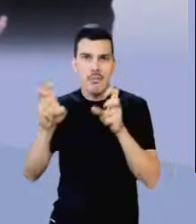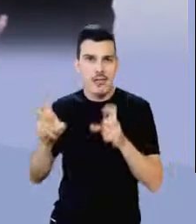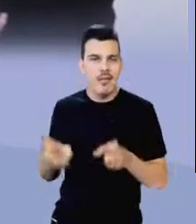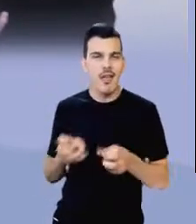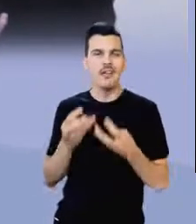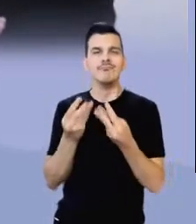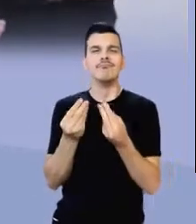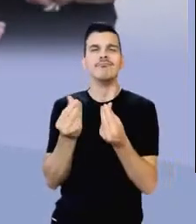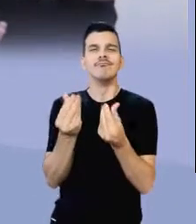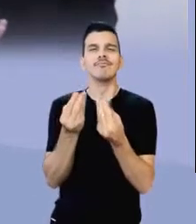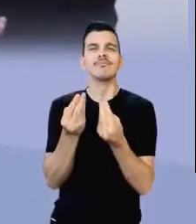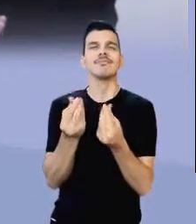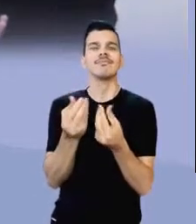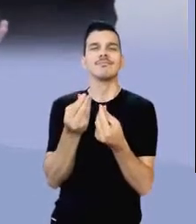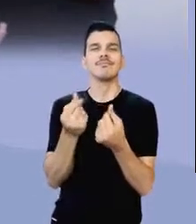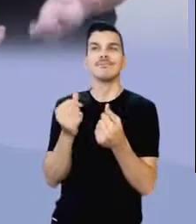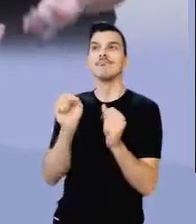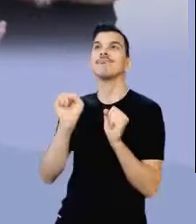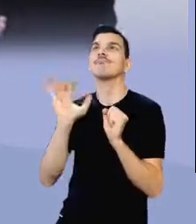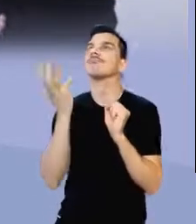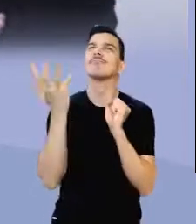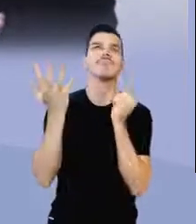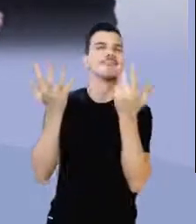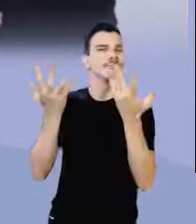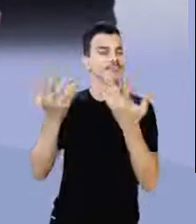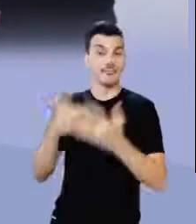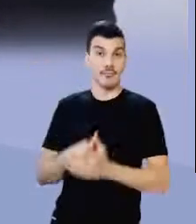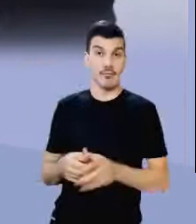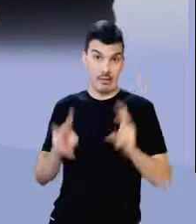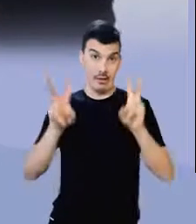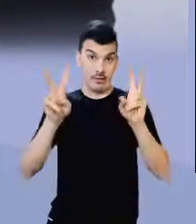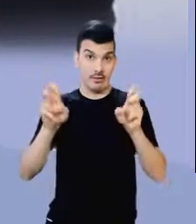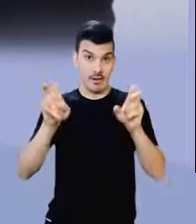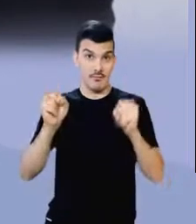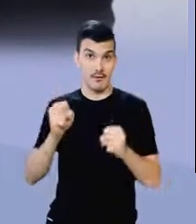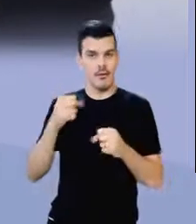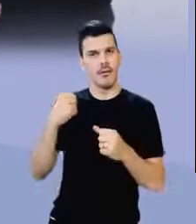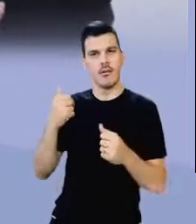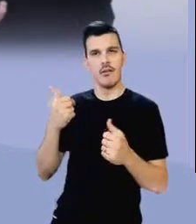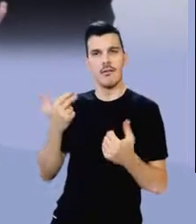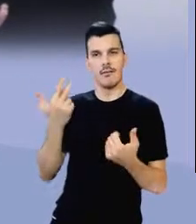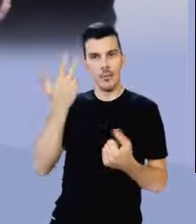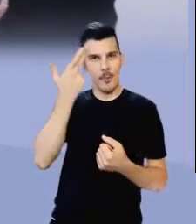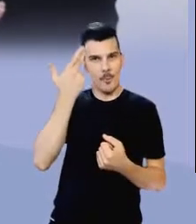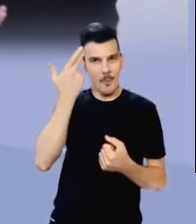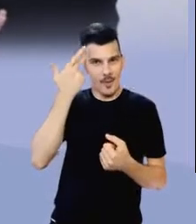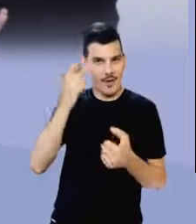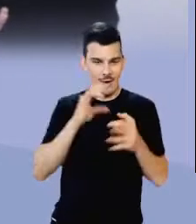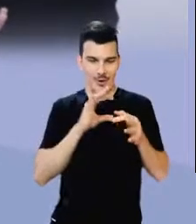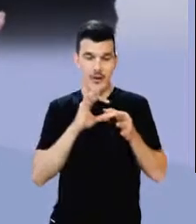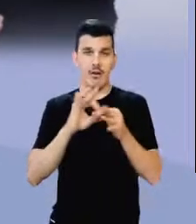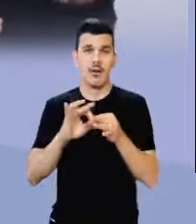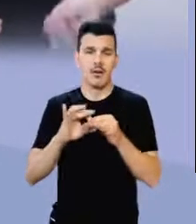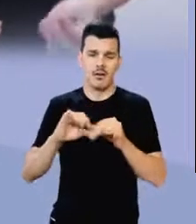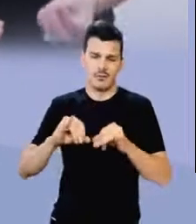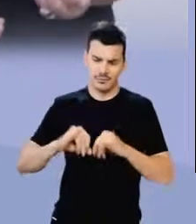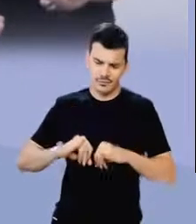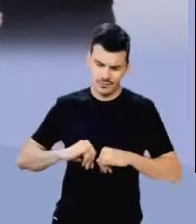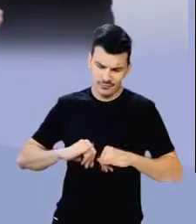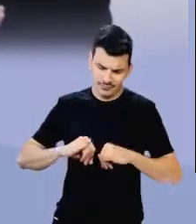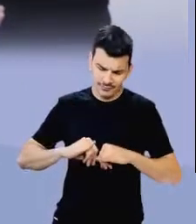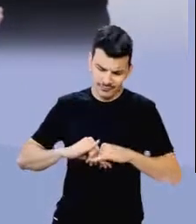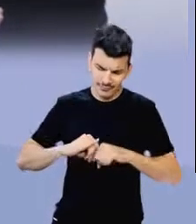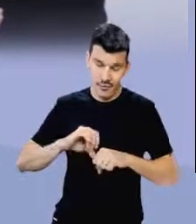assuntos sensíveis, metafísicos, assuntos que normalmente estão ligados ao